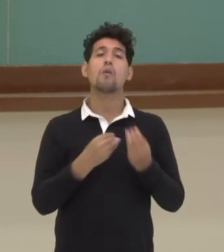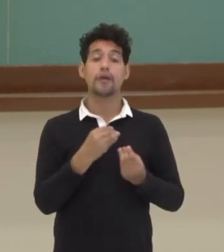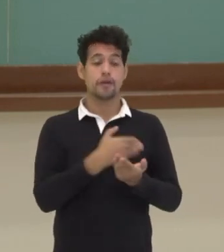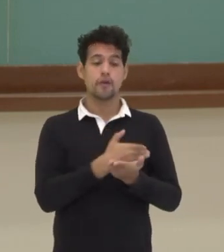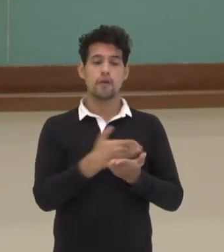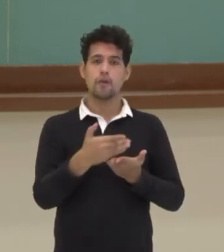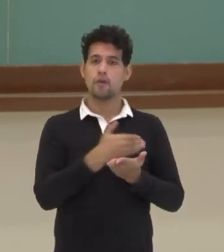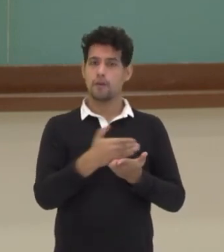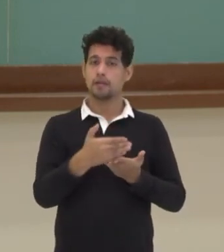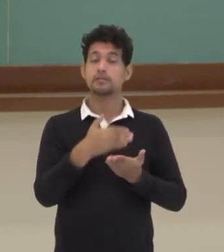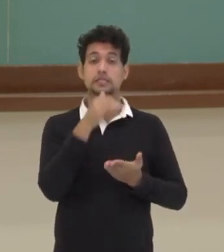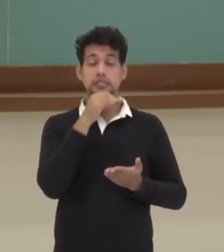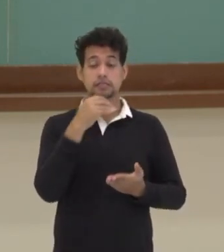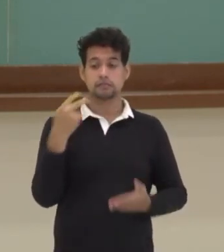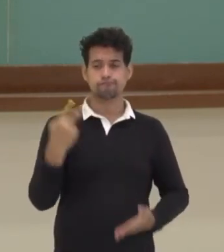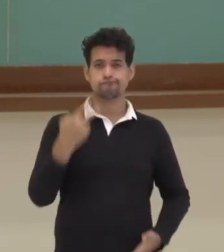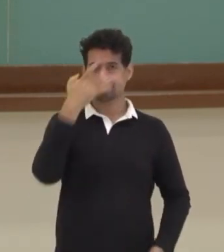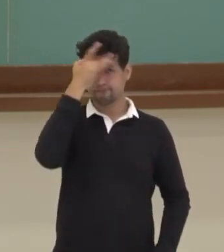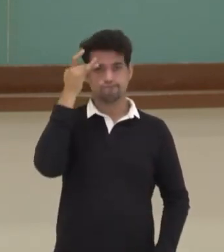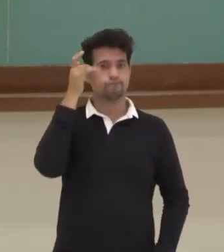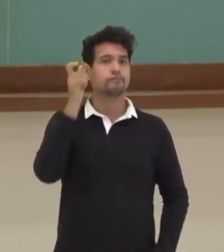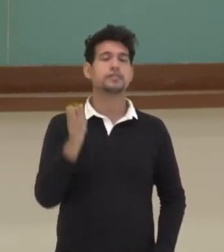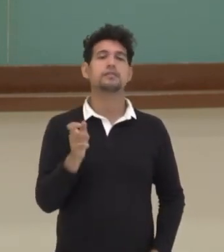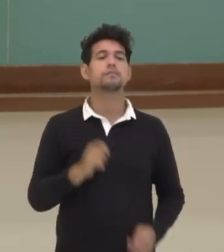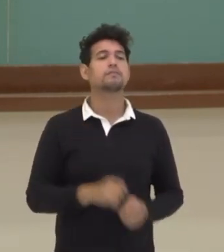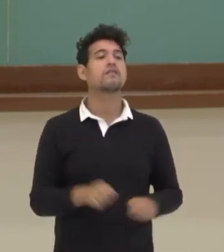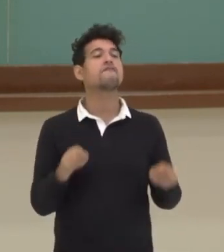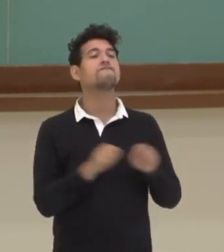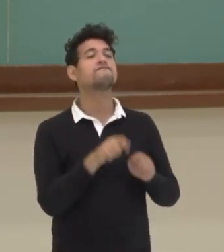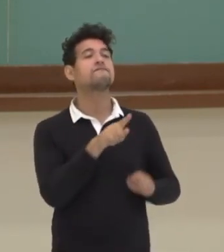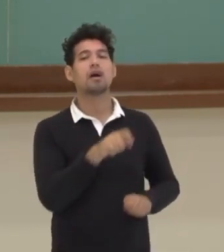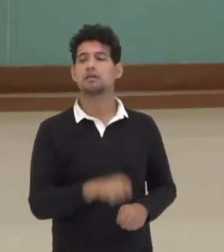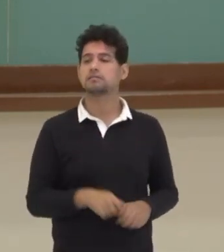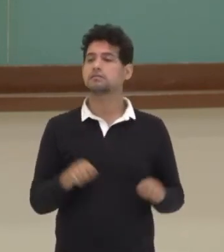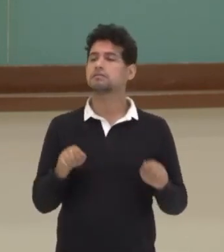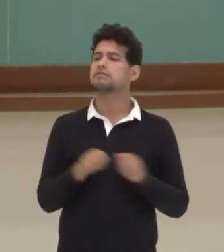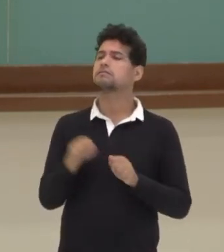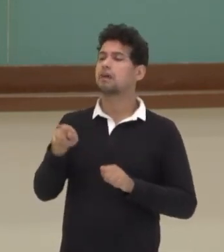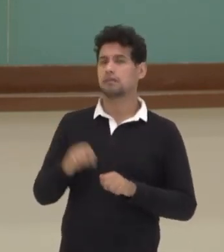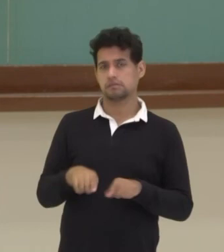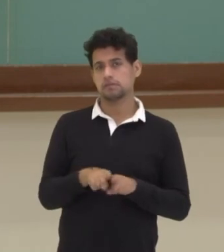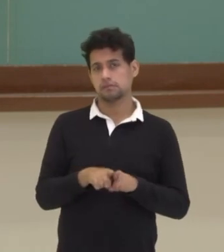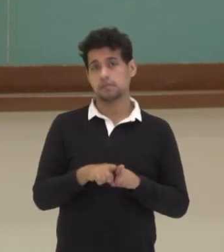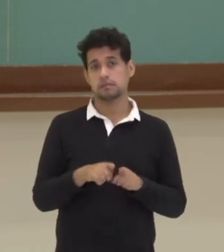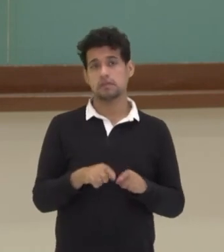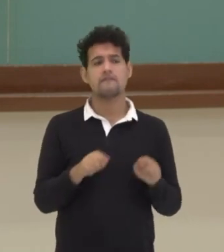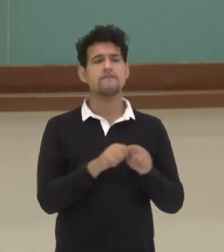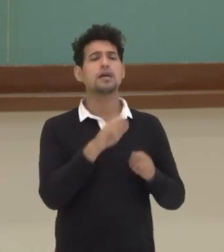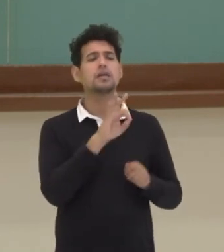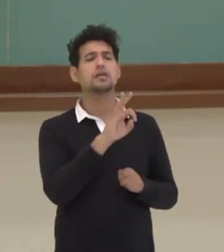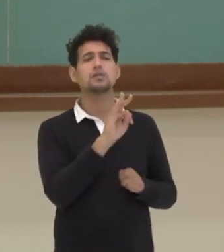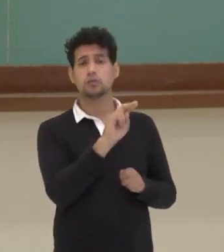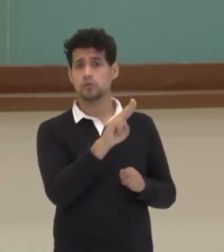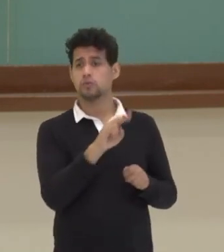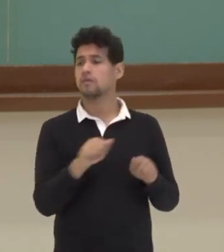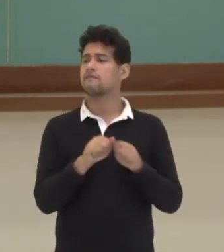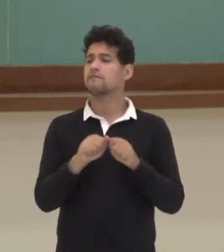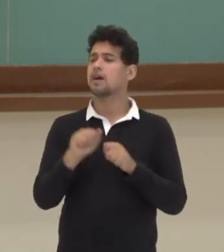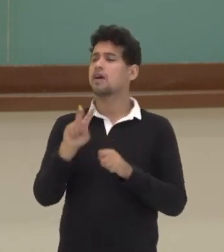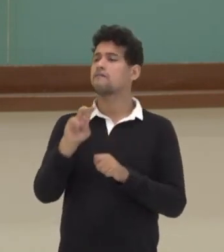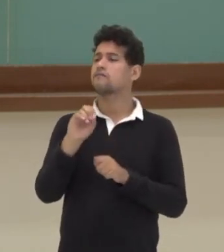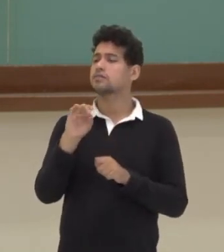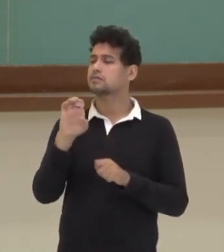né, na segunda pessoa. Faz tu, faz você. Então aqui o uso desse modo